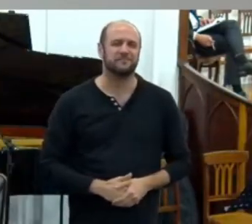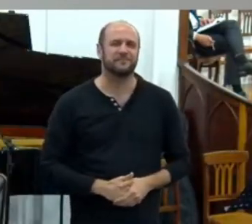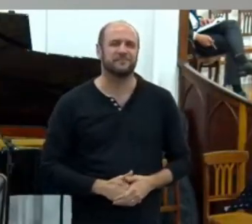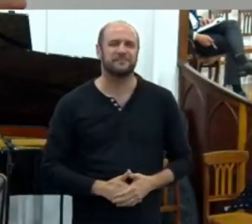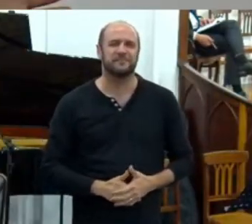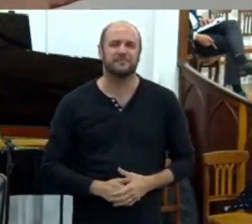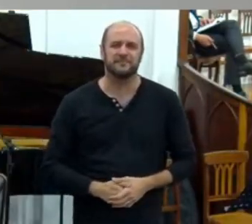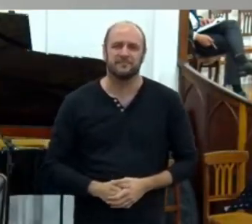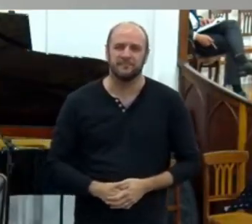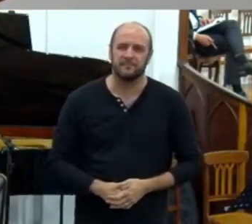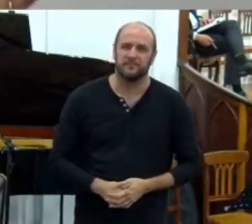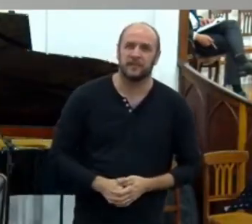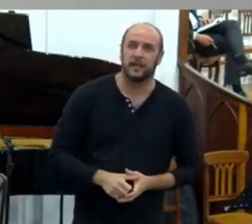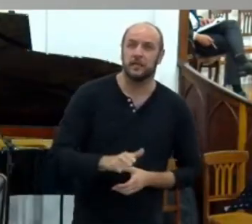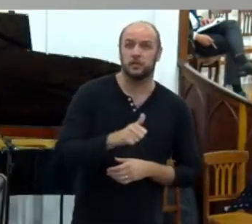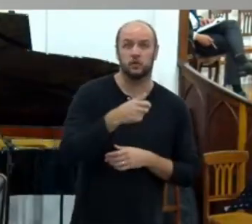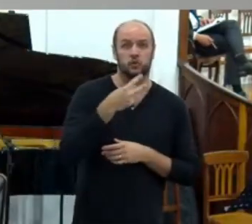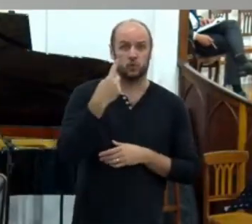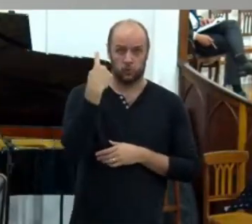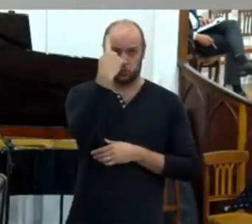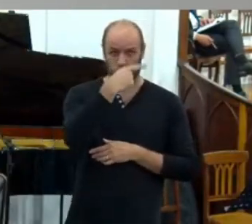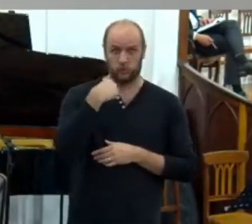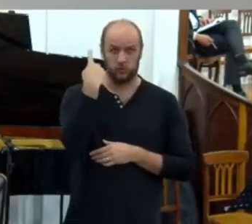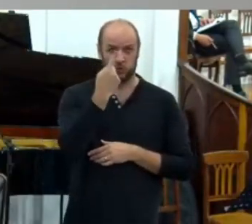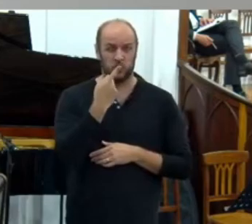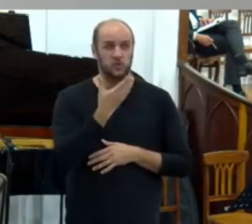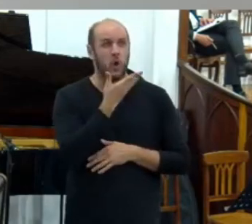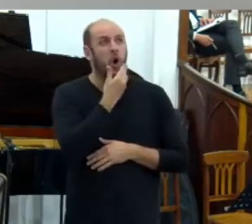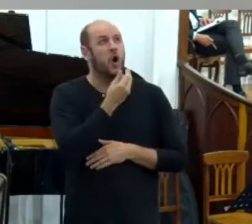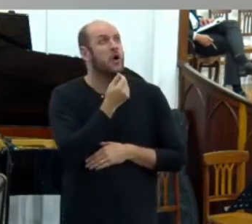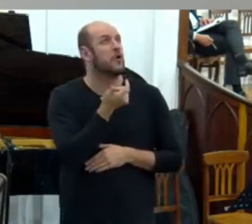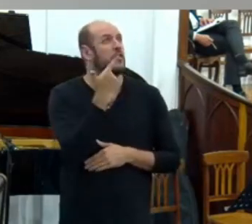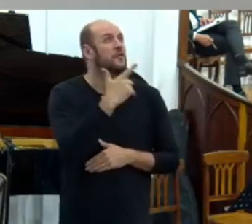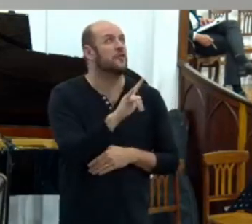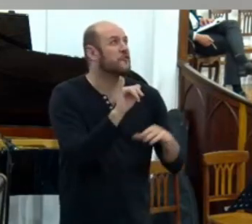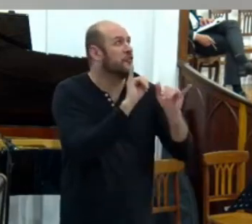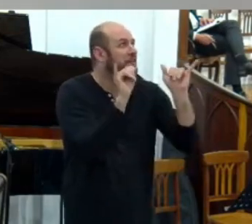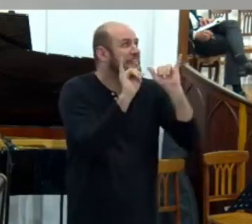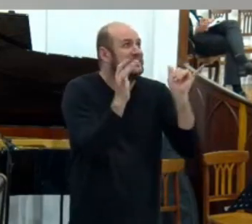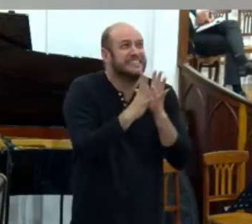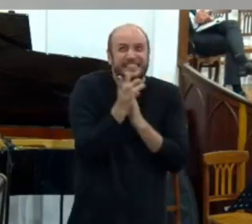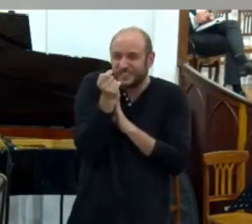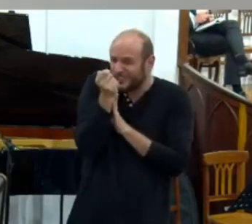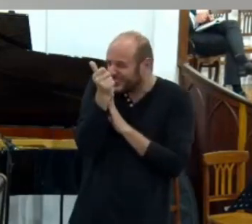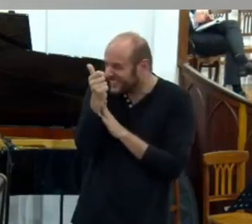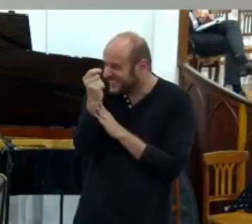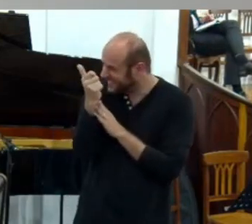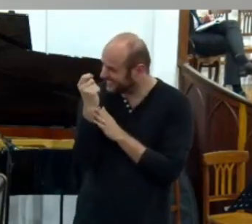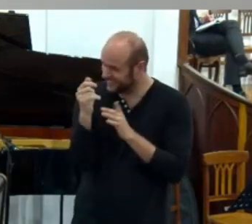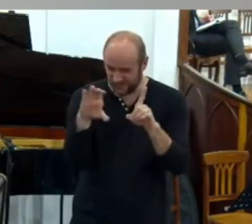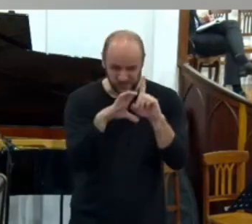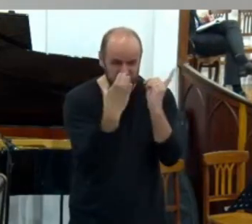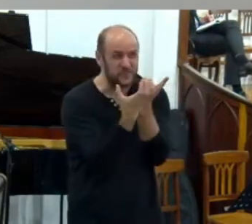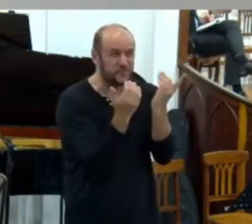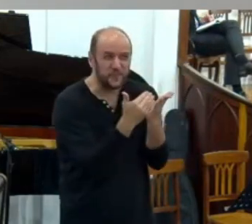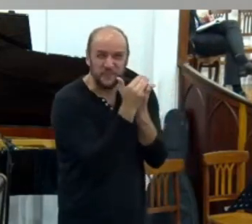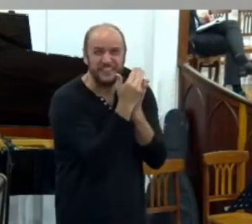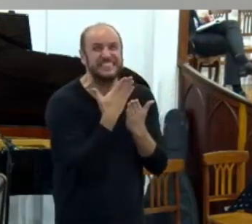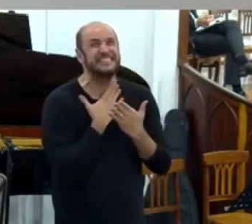E aí 12 horas antes de começar o culto, ele estava novamente dizendo: está chegando o culto ao